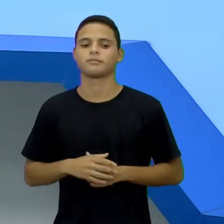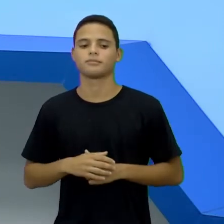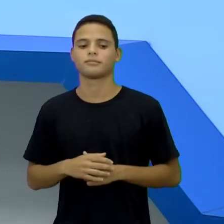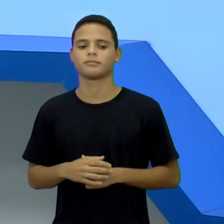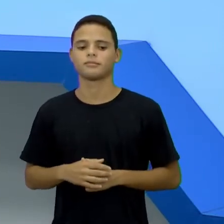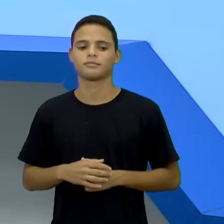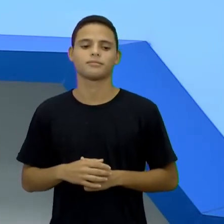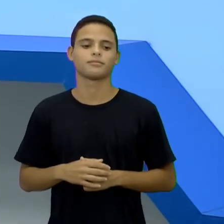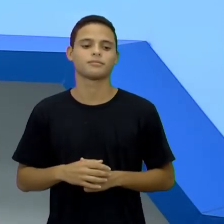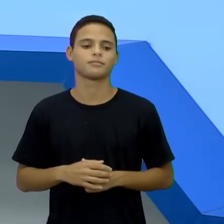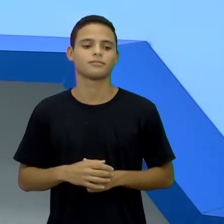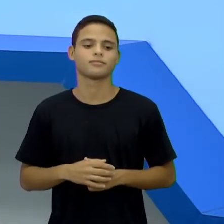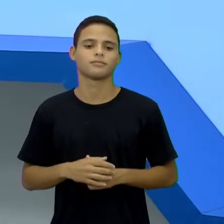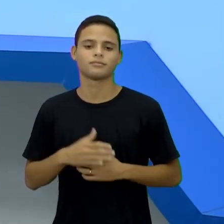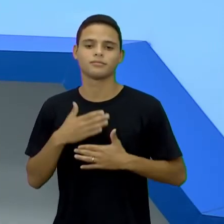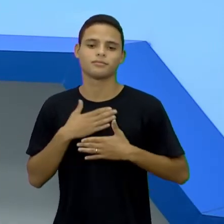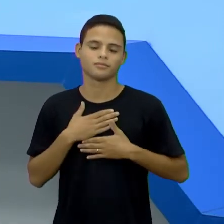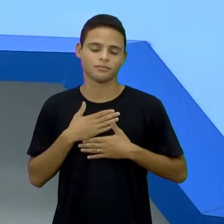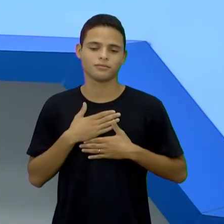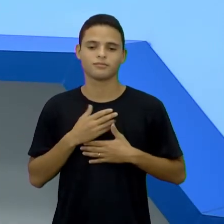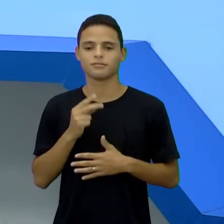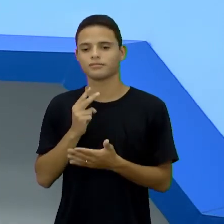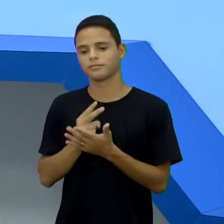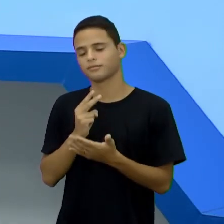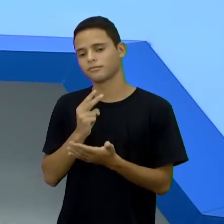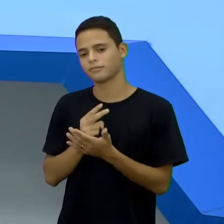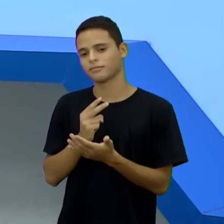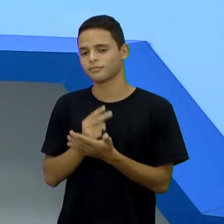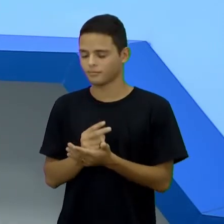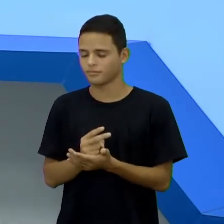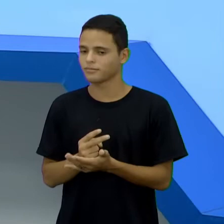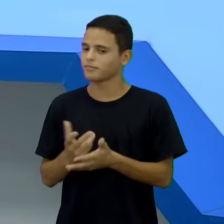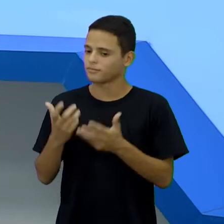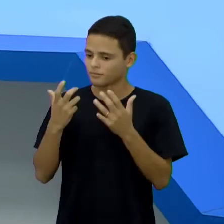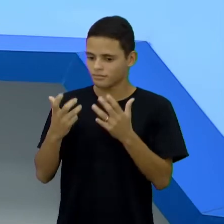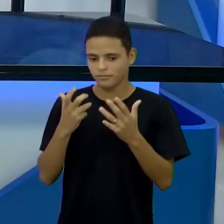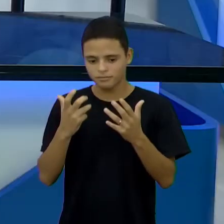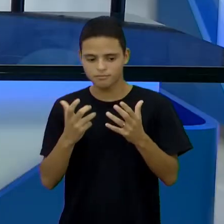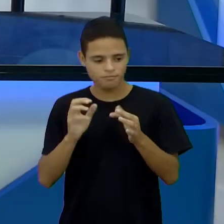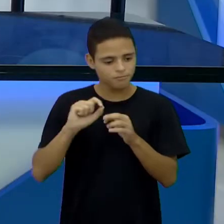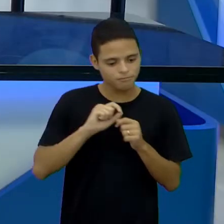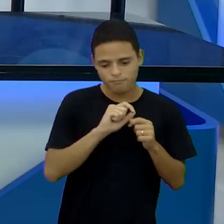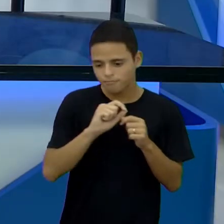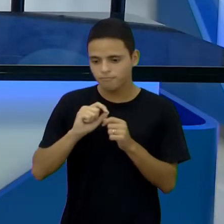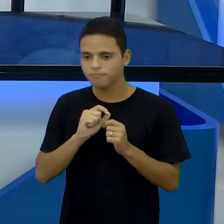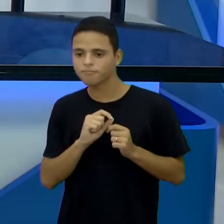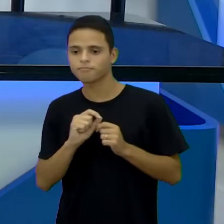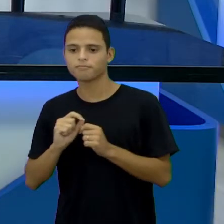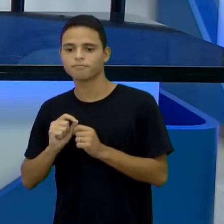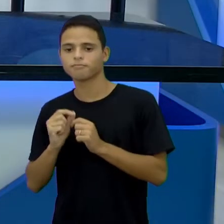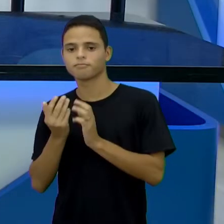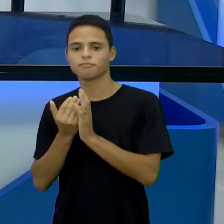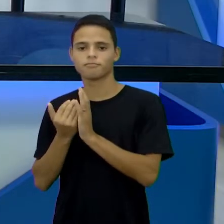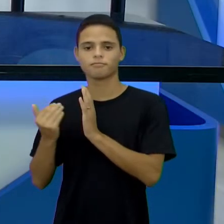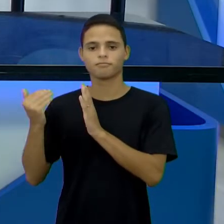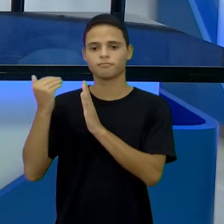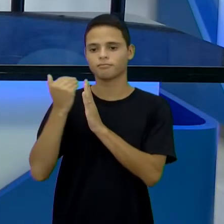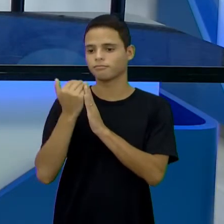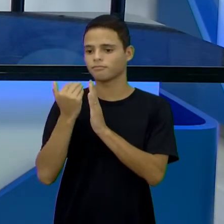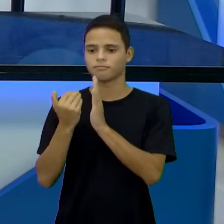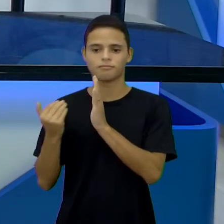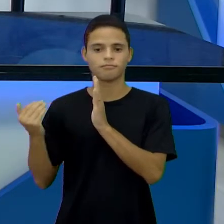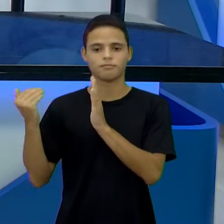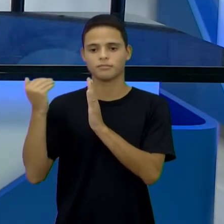assim, tipo... Eu me cobro muito de fazer coisas. Ah, sim. Eu acho que eu